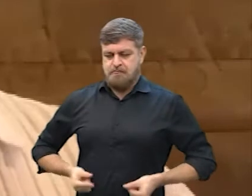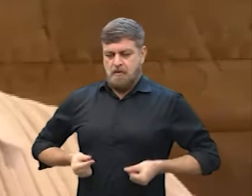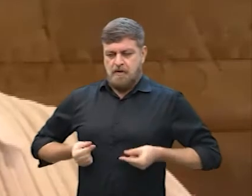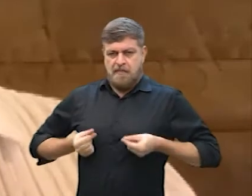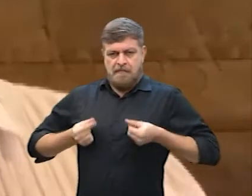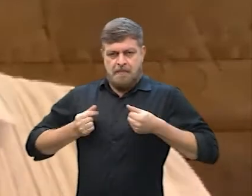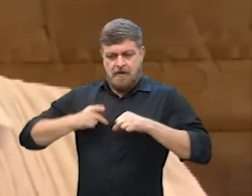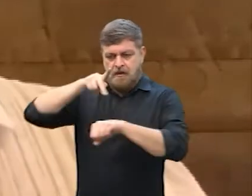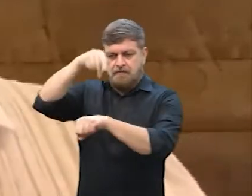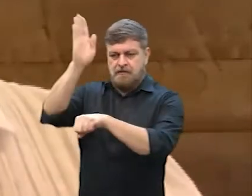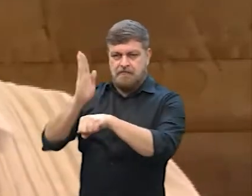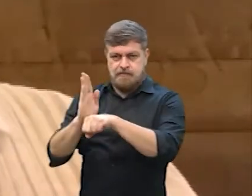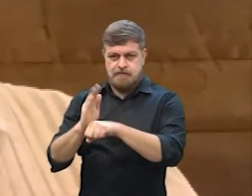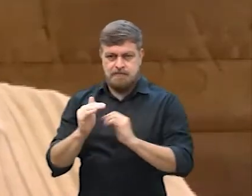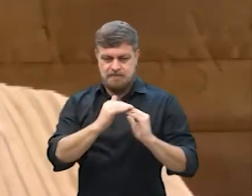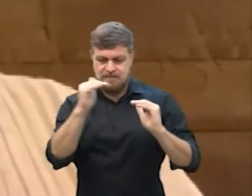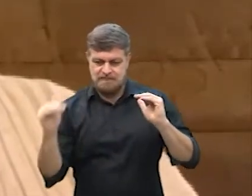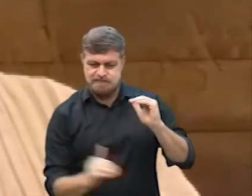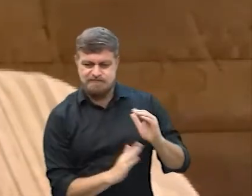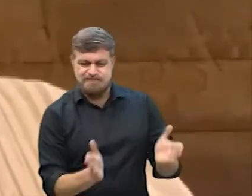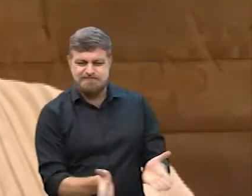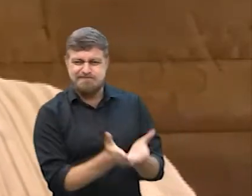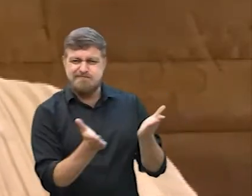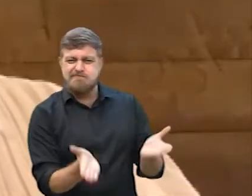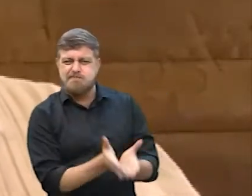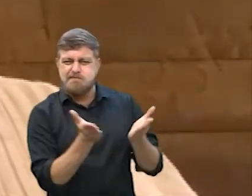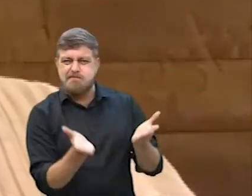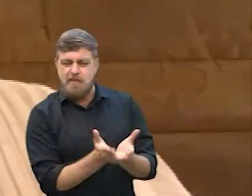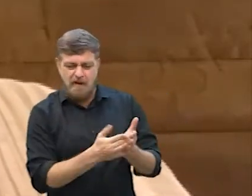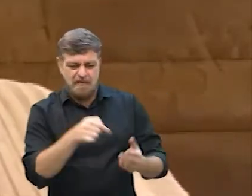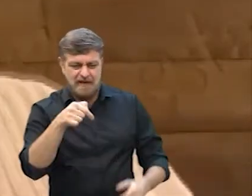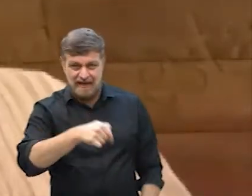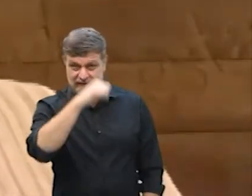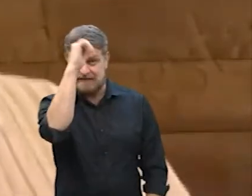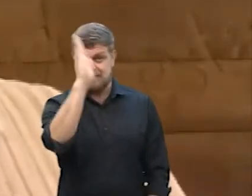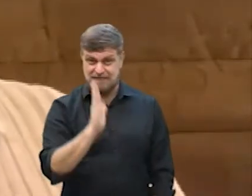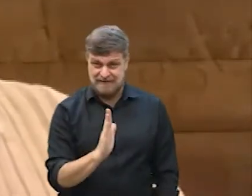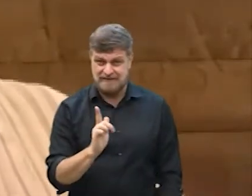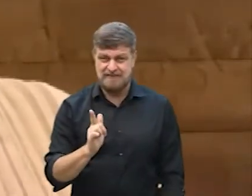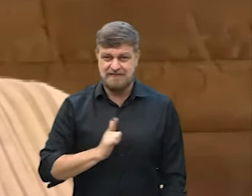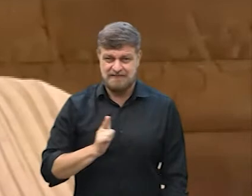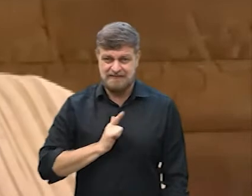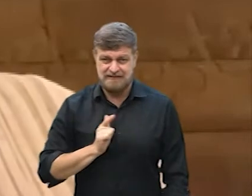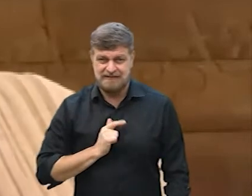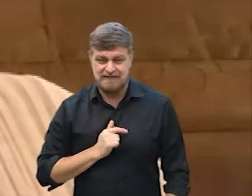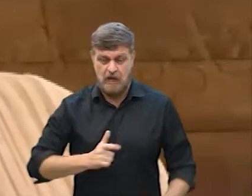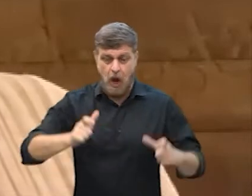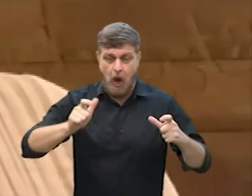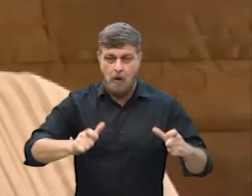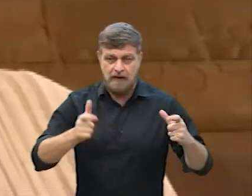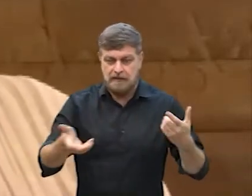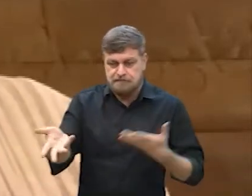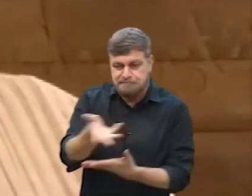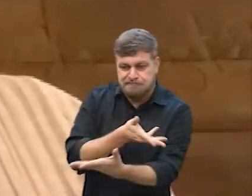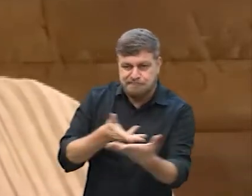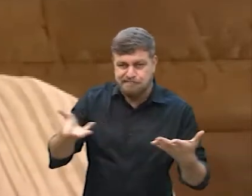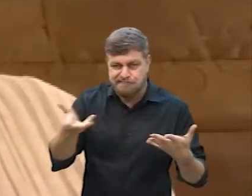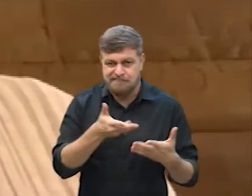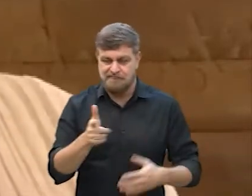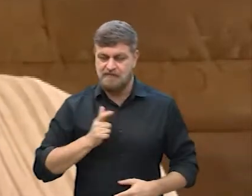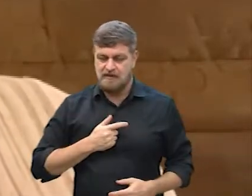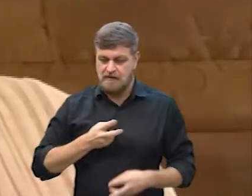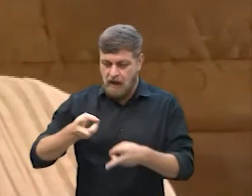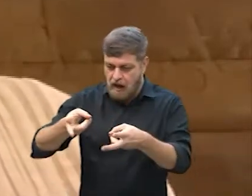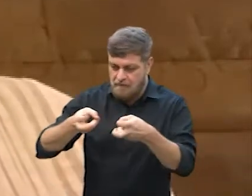neste país e os pobres mais pobres do mundo nesse país convivendo em um mesmo território, nós vamos